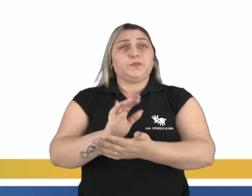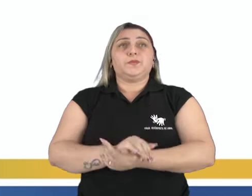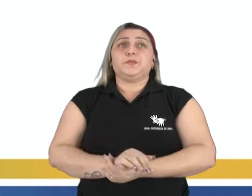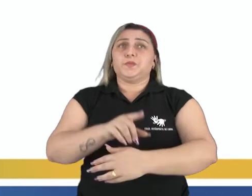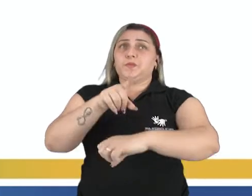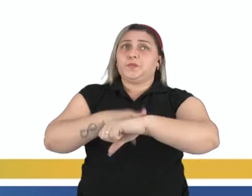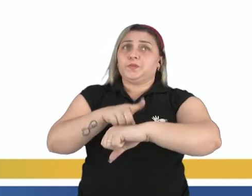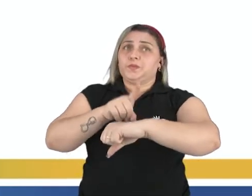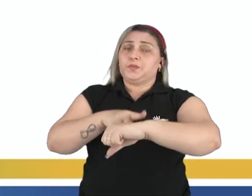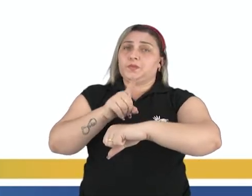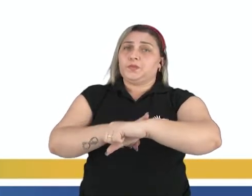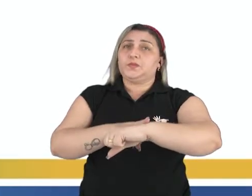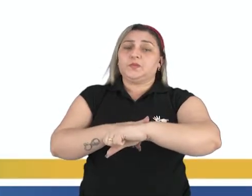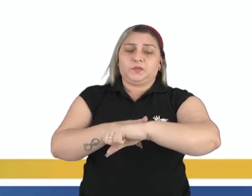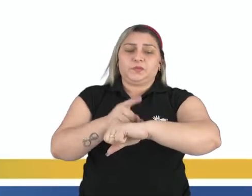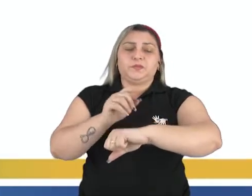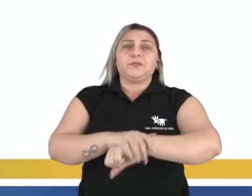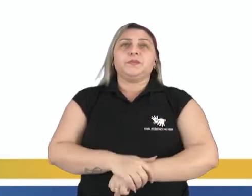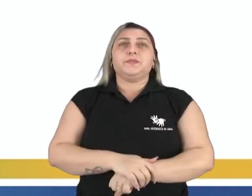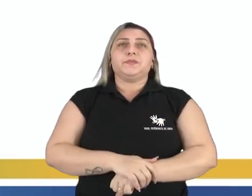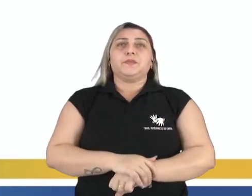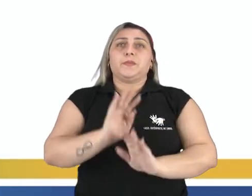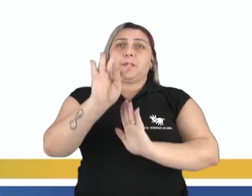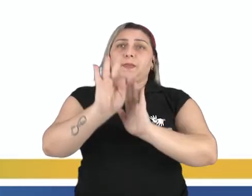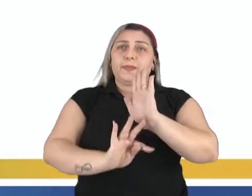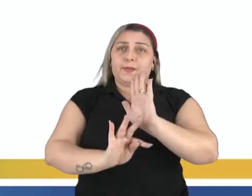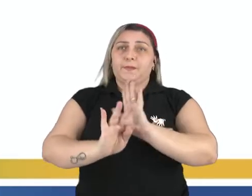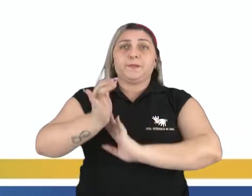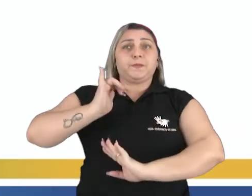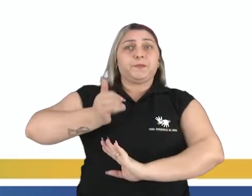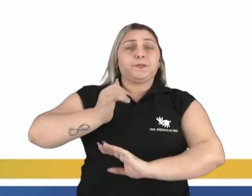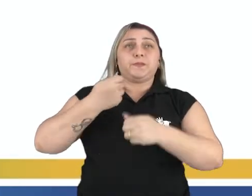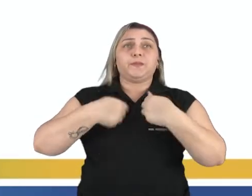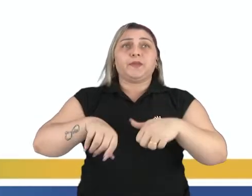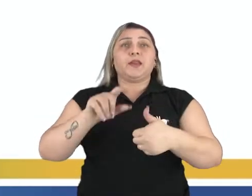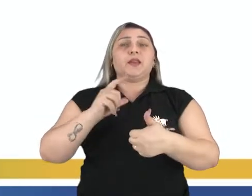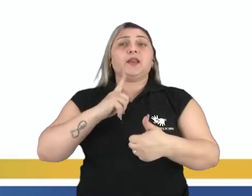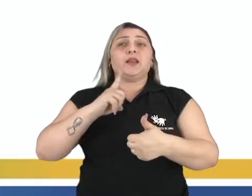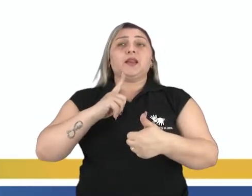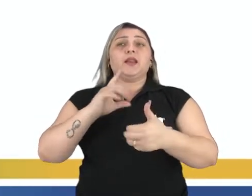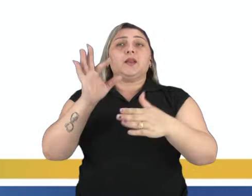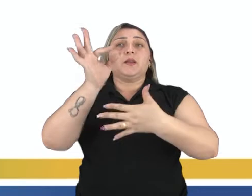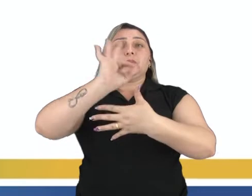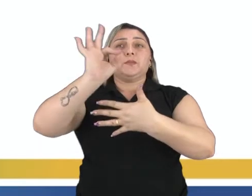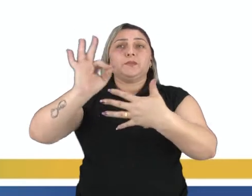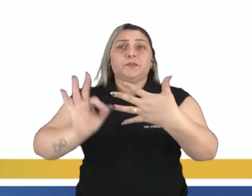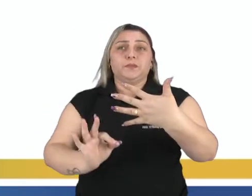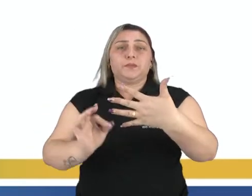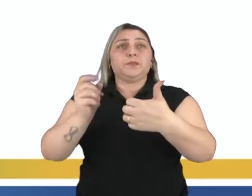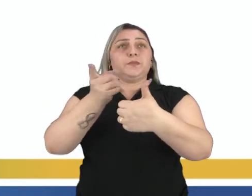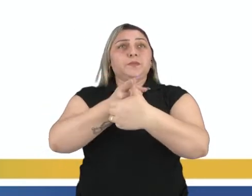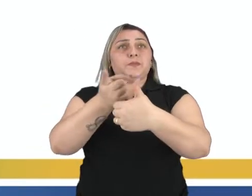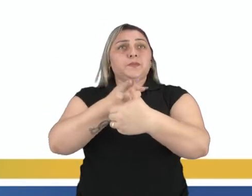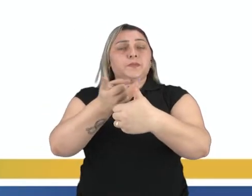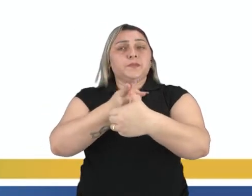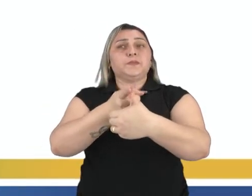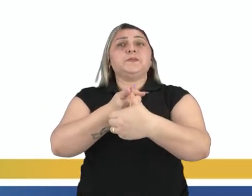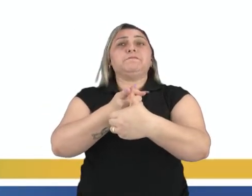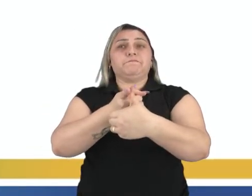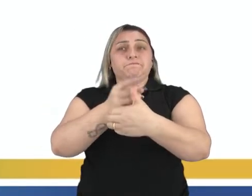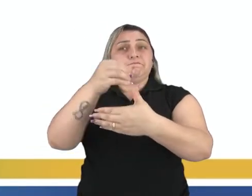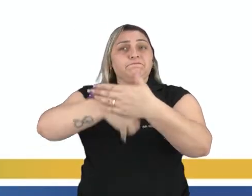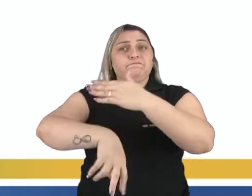da narrativa então praça é considerado um texto narrativo ele precisa ter esses elementos dentro ali